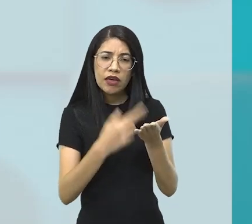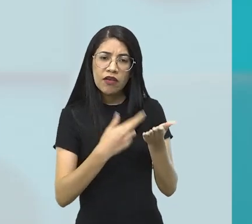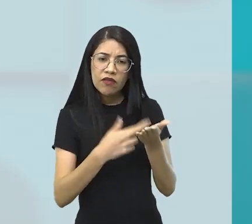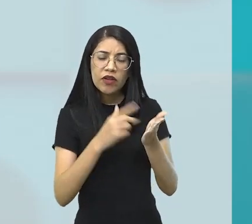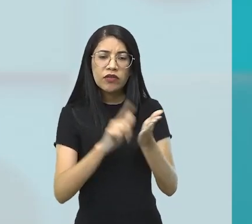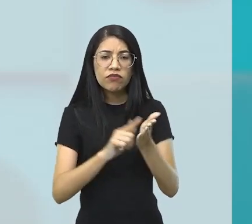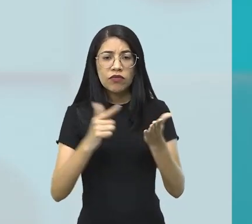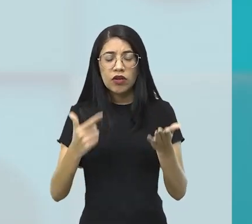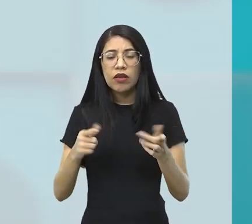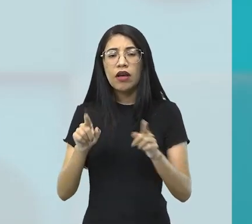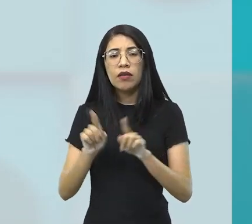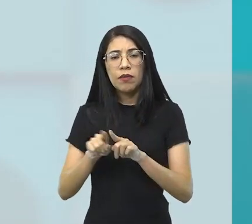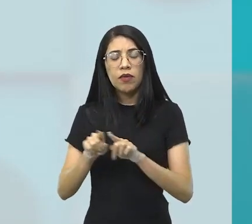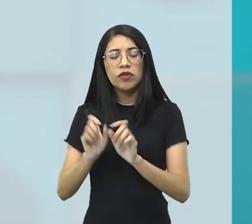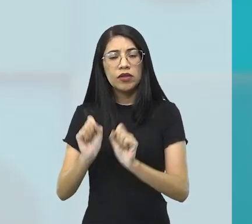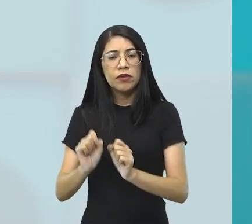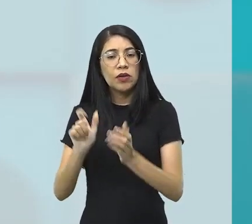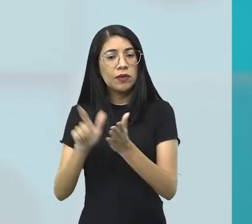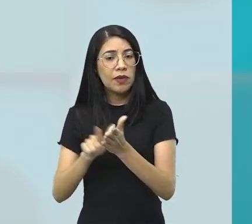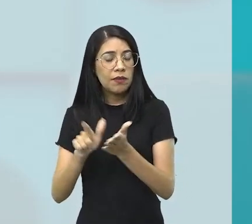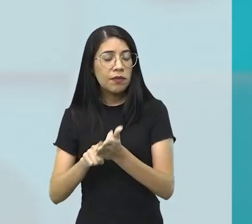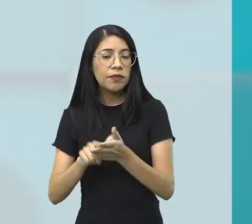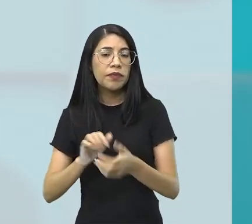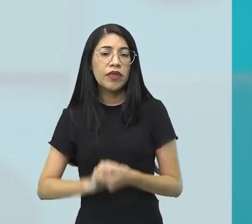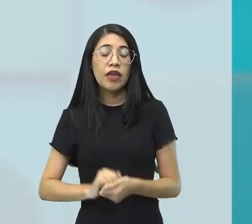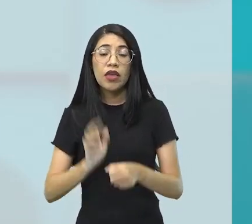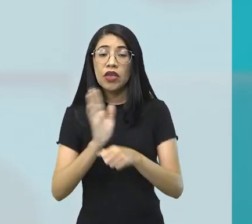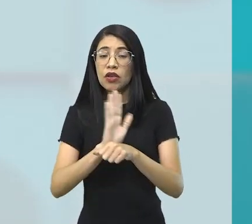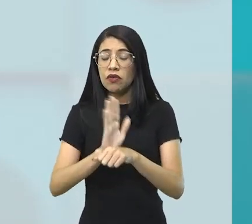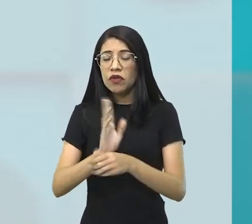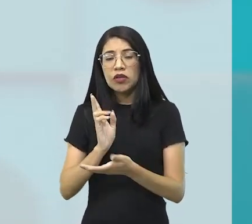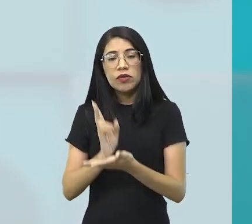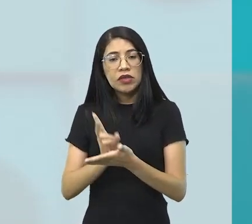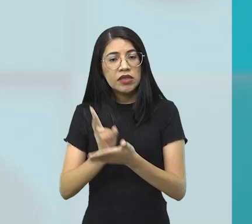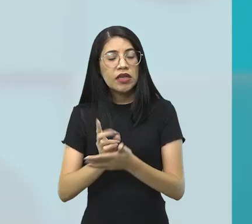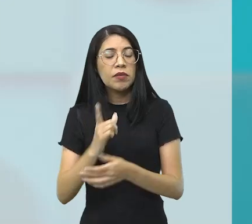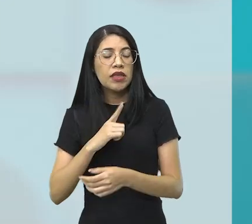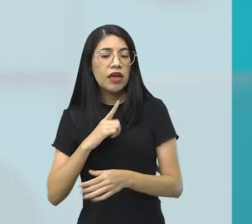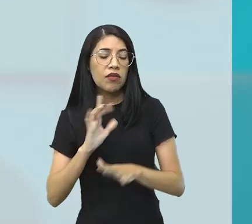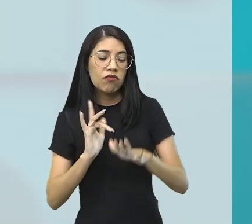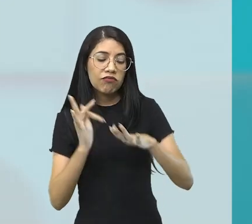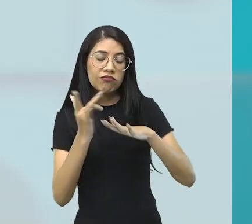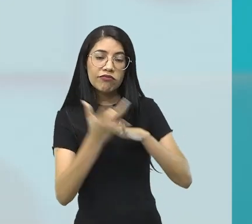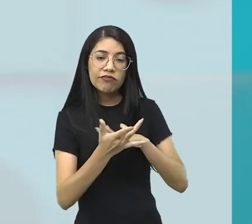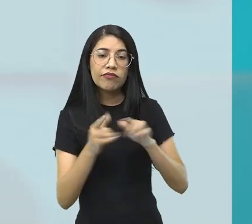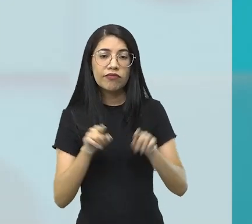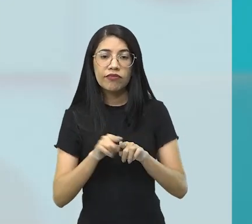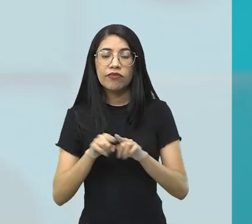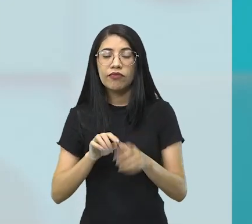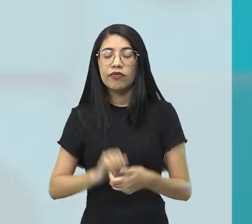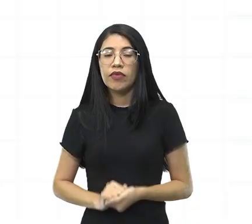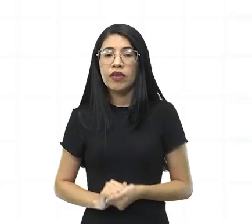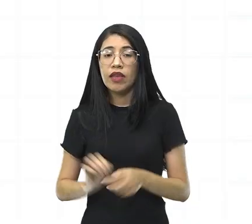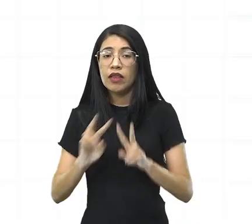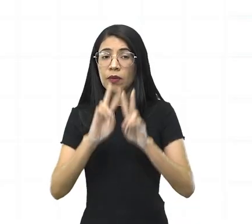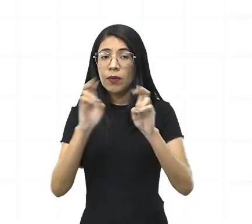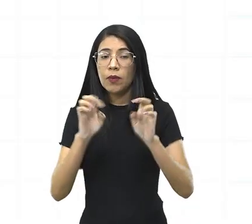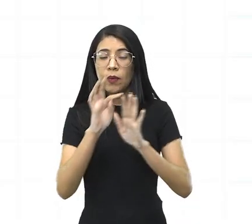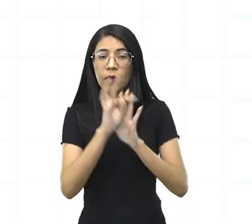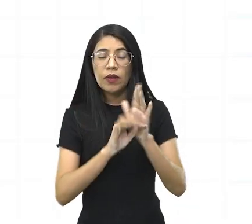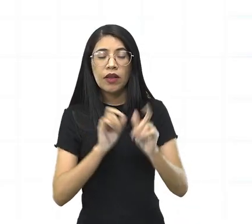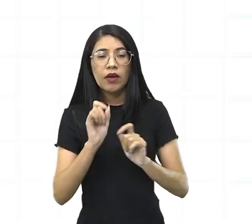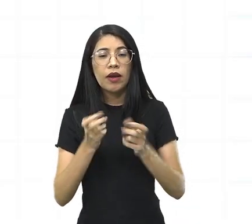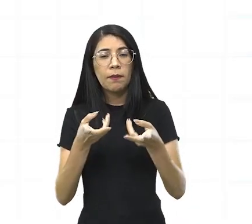encontrar esses cartazes, esses panfletos e o vídeo que está muito presente nas nossas redes sociais. Sobre esses textos, nós